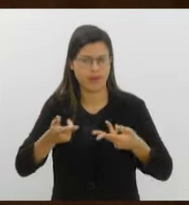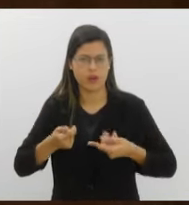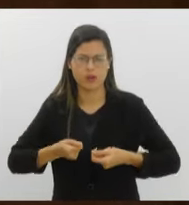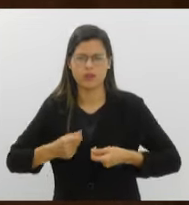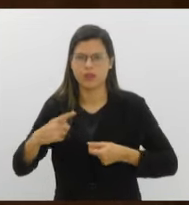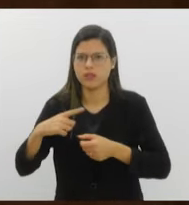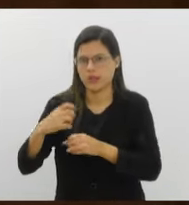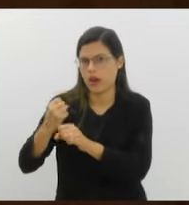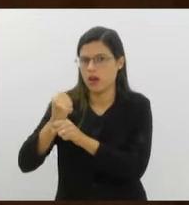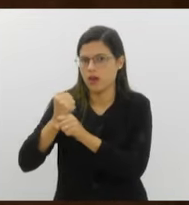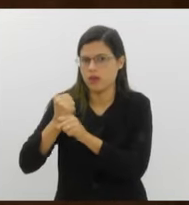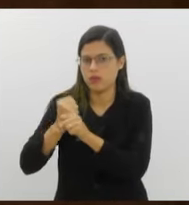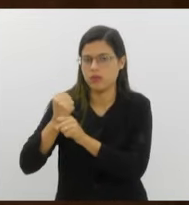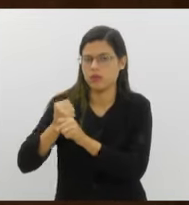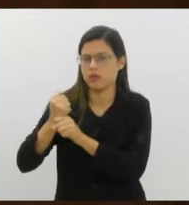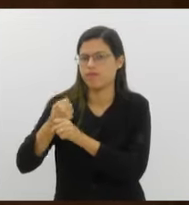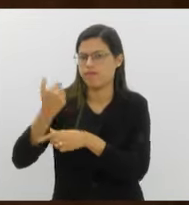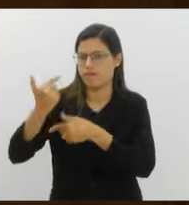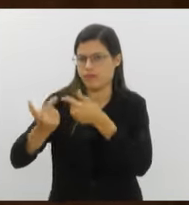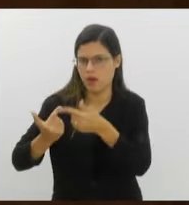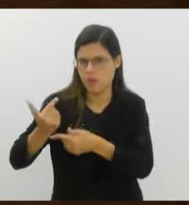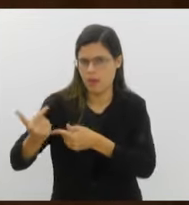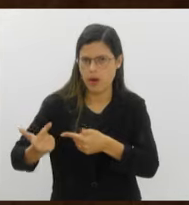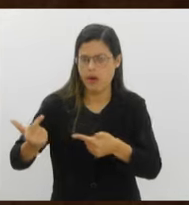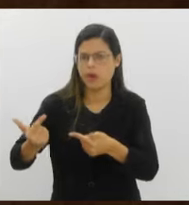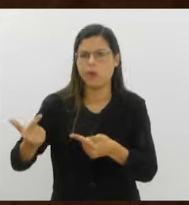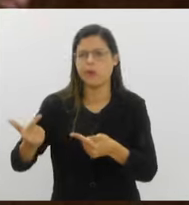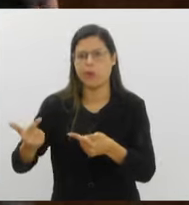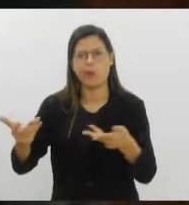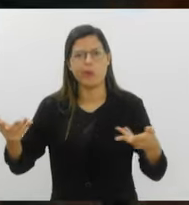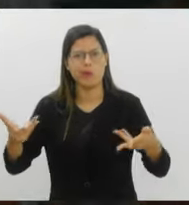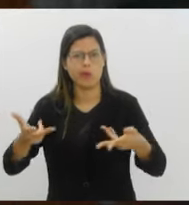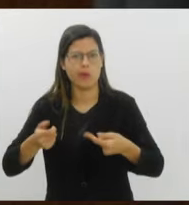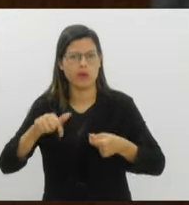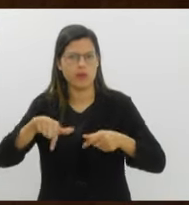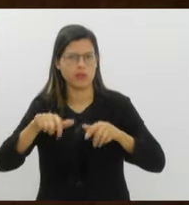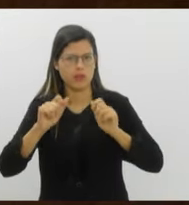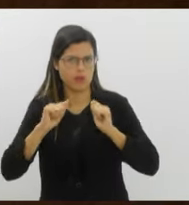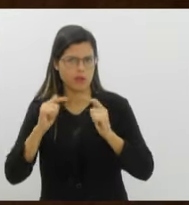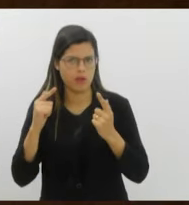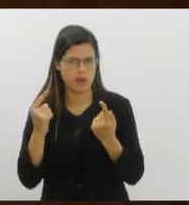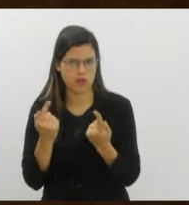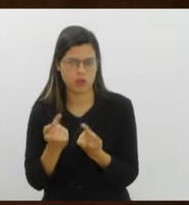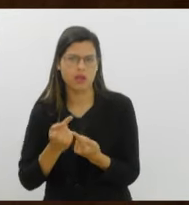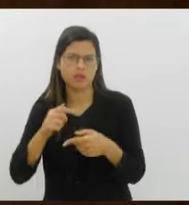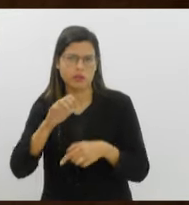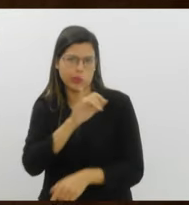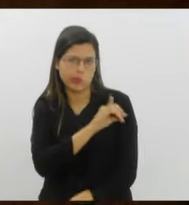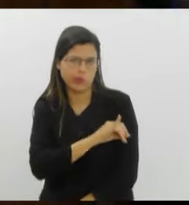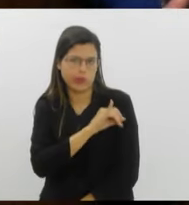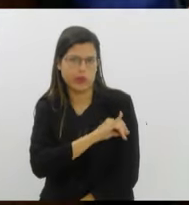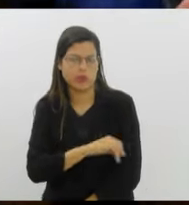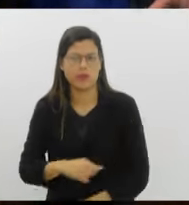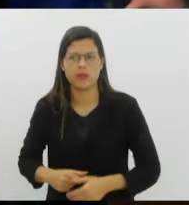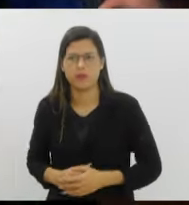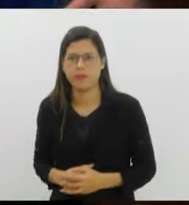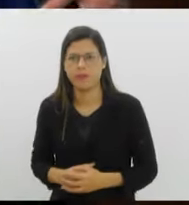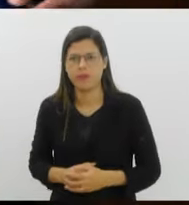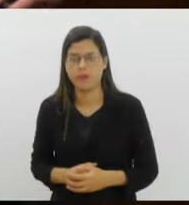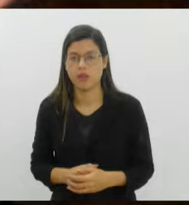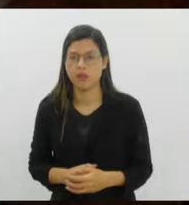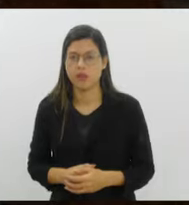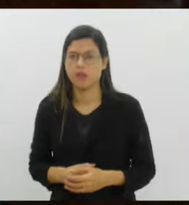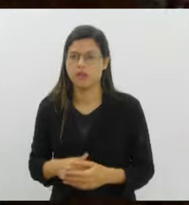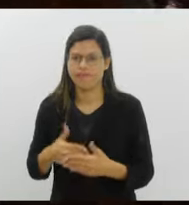há muitos anos prestado um serviço de excelência aqui para a Assembleia Legislativa do Rio de Janeiro, como eu disse, superando todas